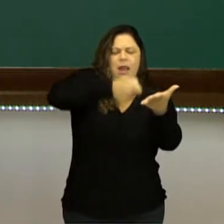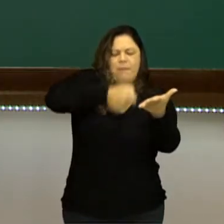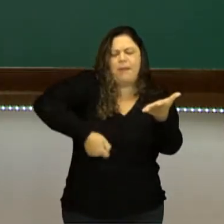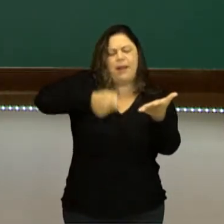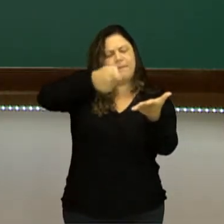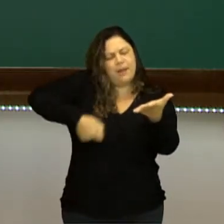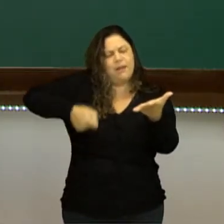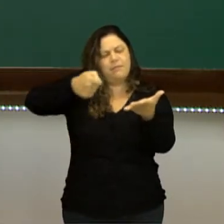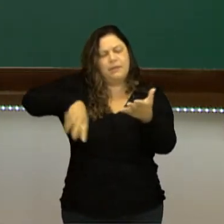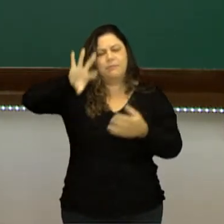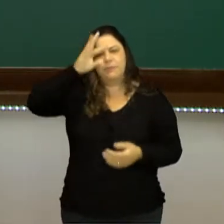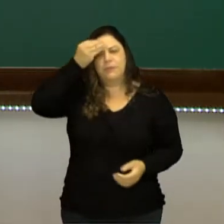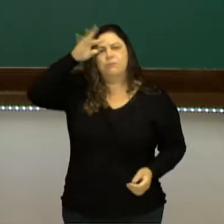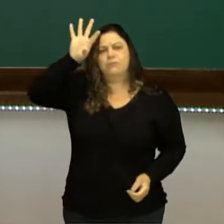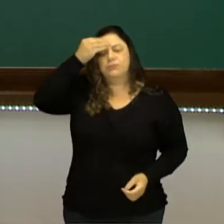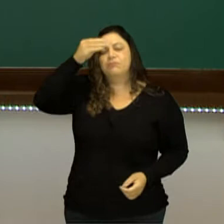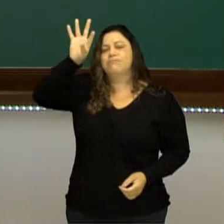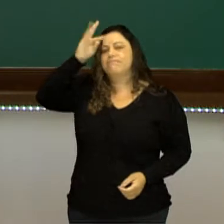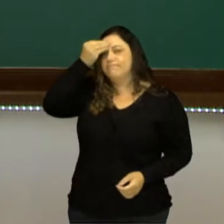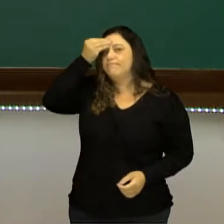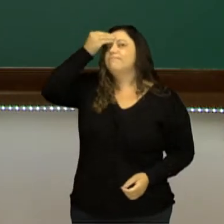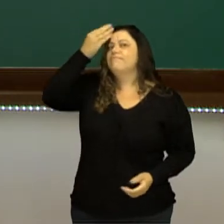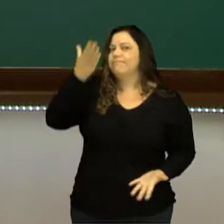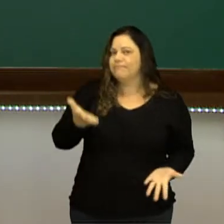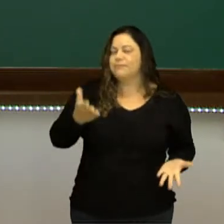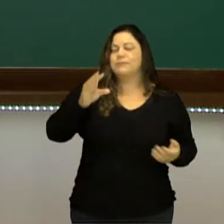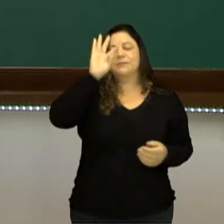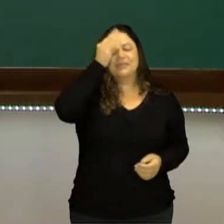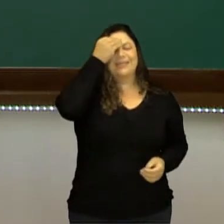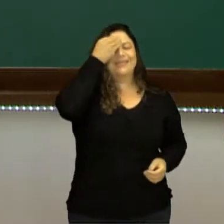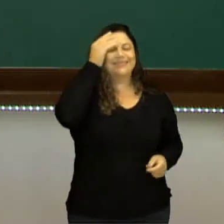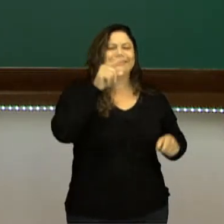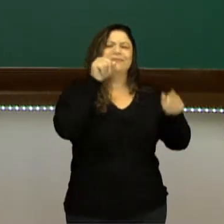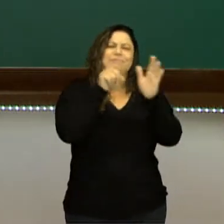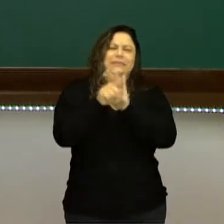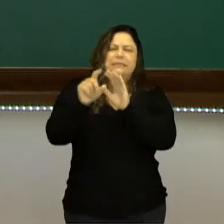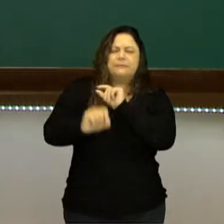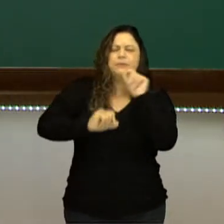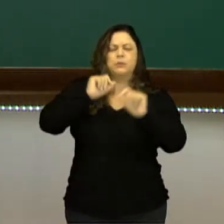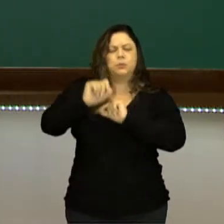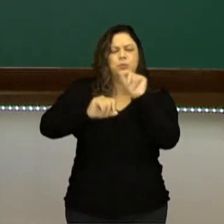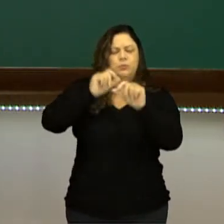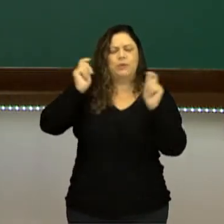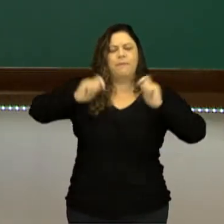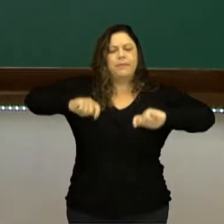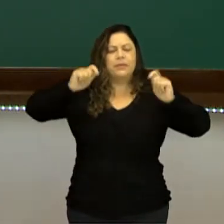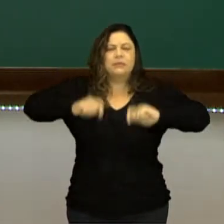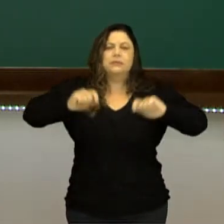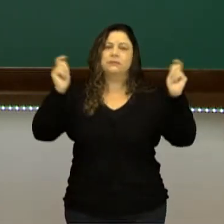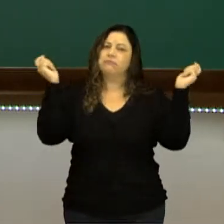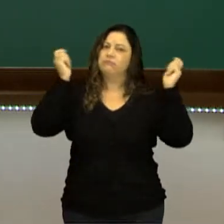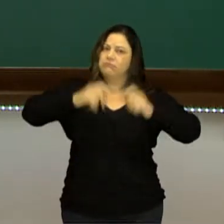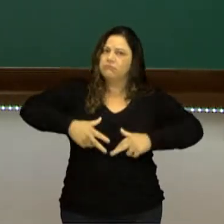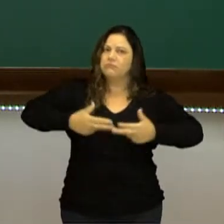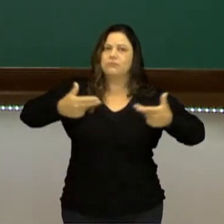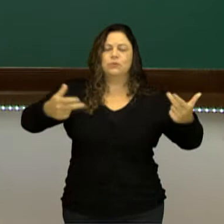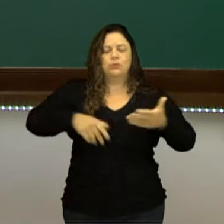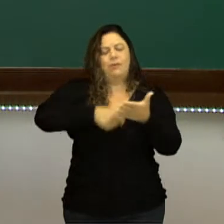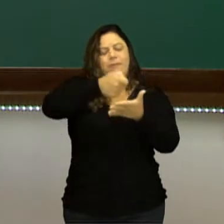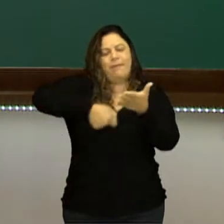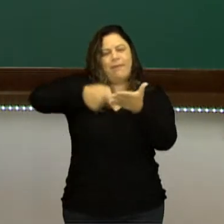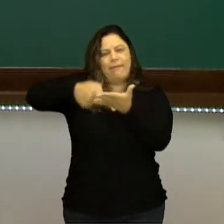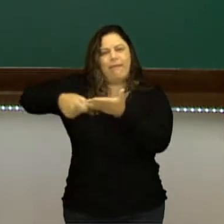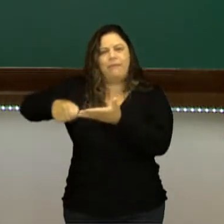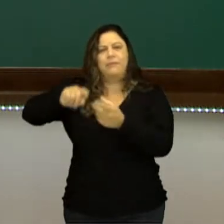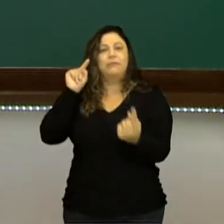vai assimilando o conteúdo, vai assimilando as questões, vai assimilando as habilidades e competências, né, e atinge